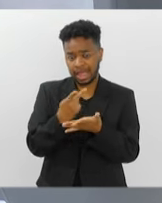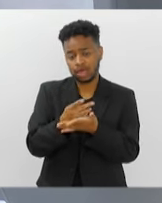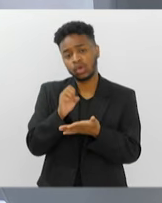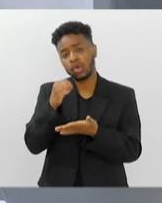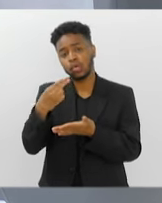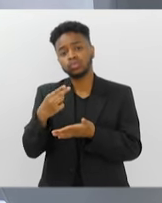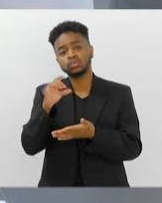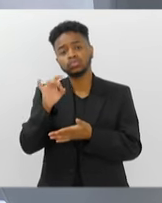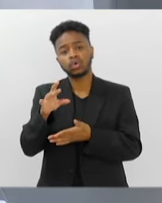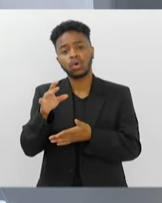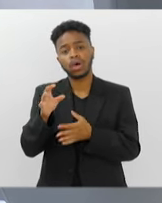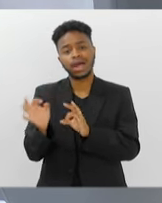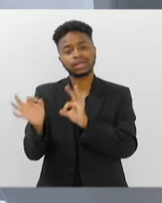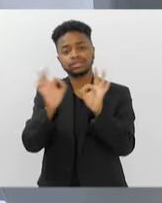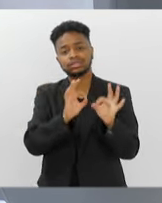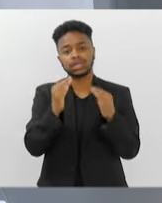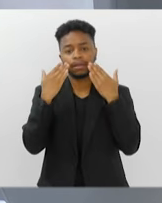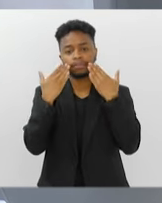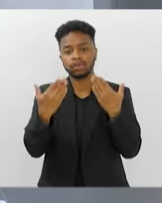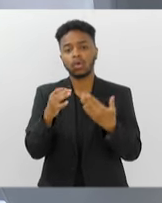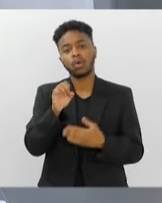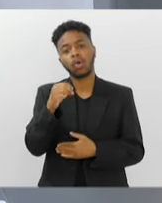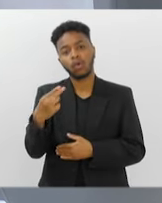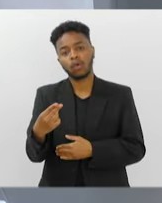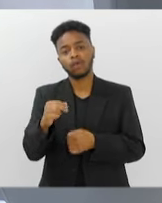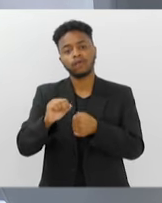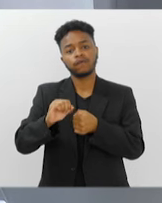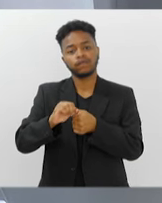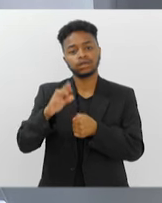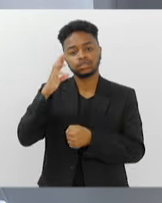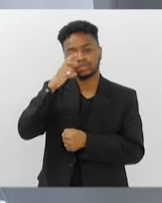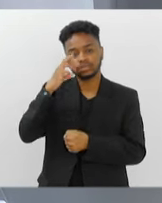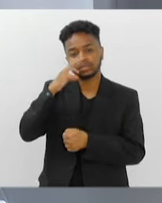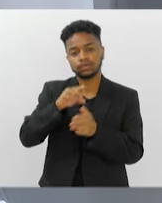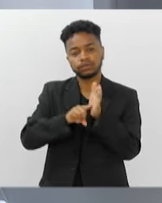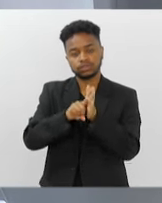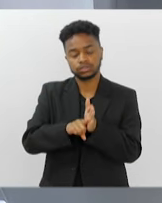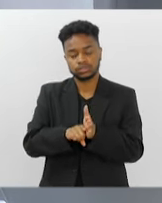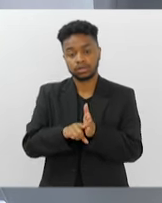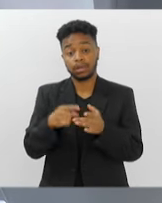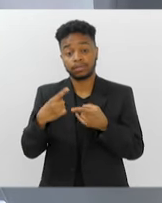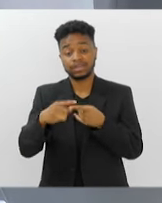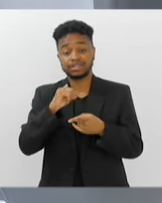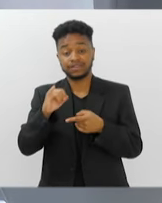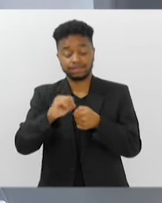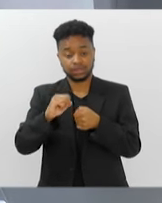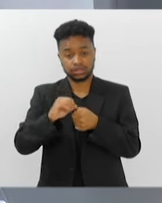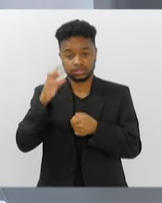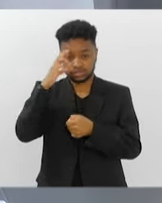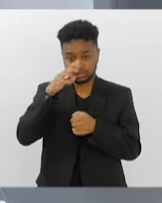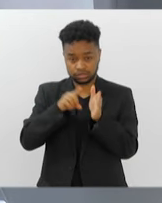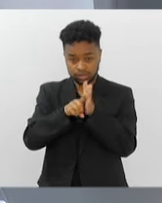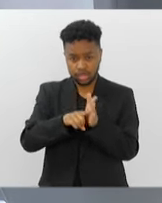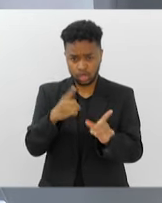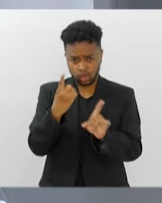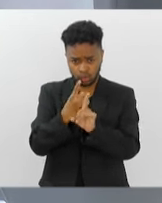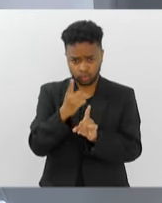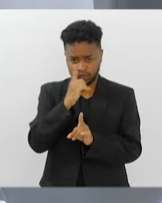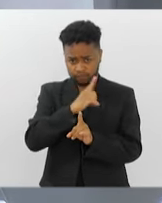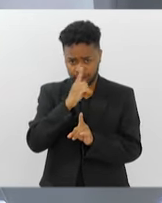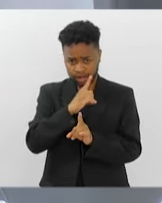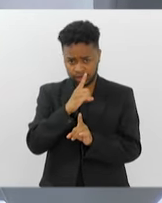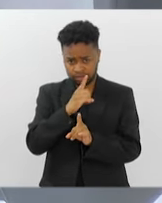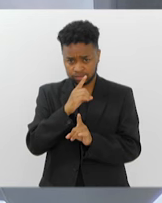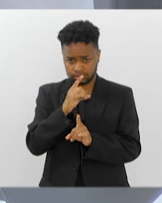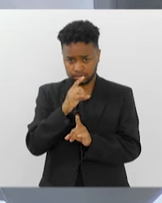apresentação ou o senhor foi para fazer algum tipo de fiscalização se fez algum tipo de fiscalização encontrou alguma irregularidade